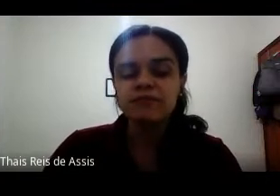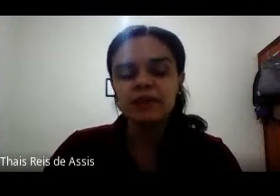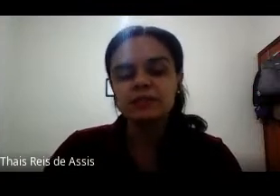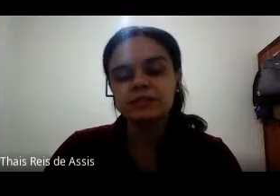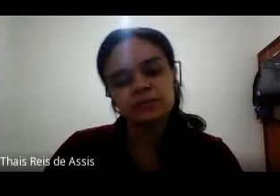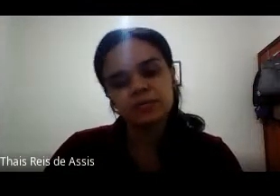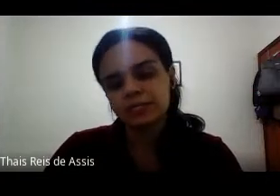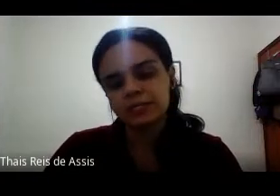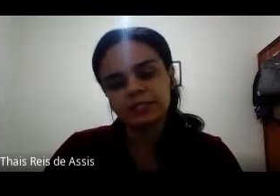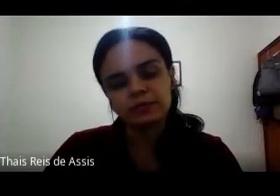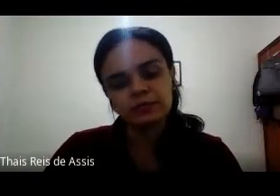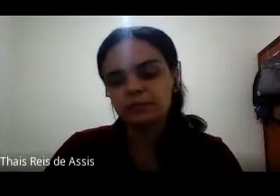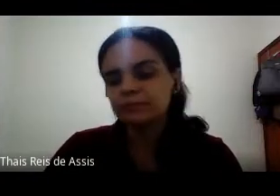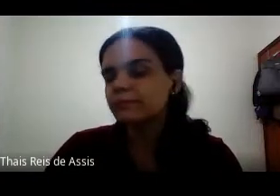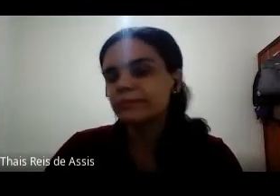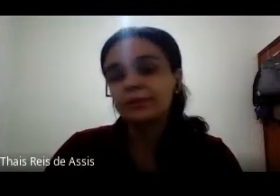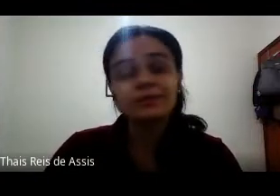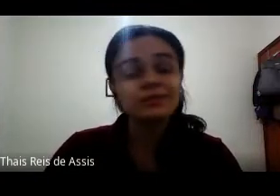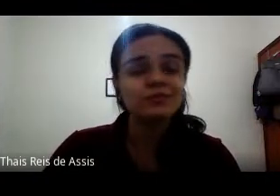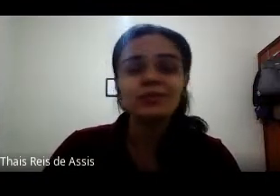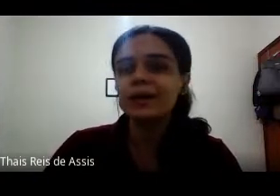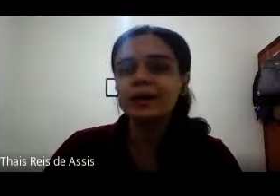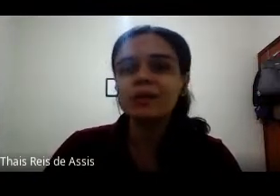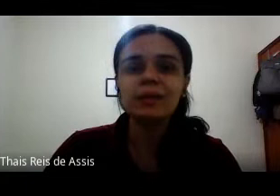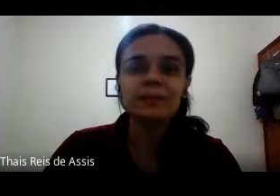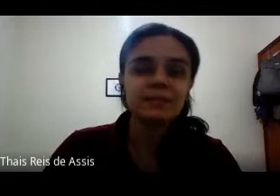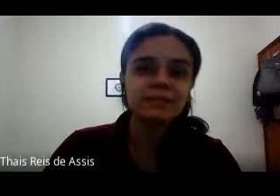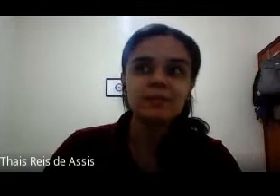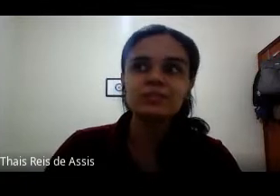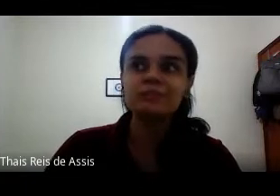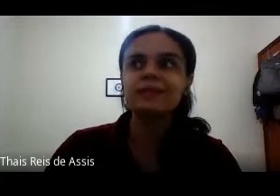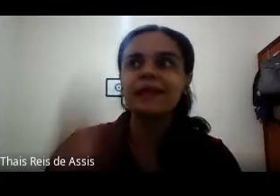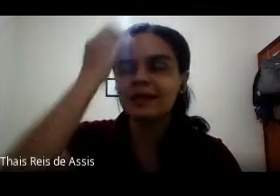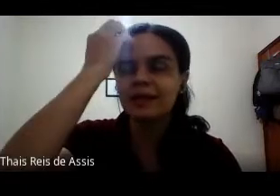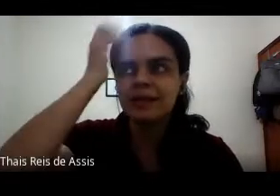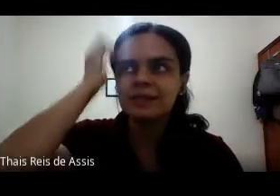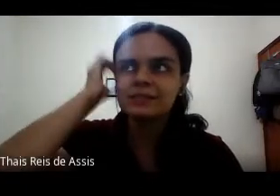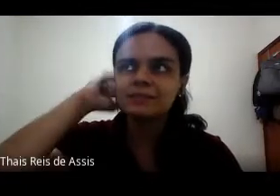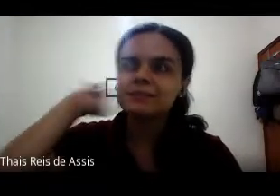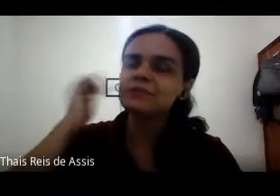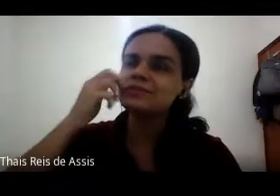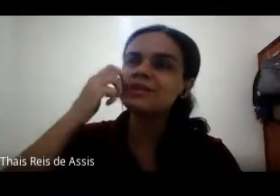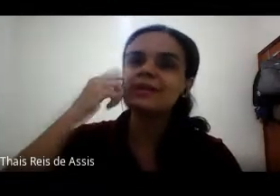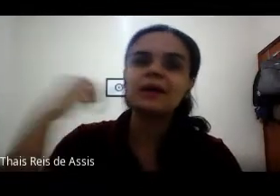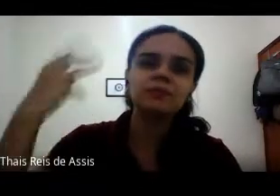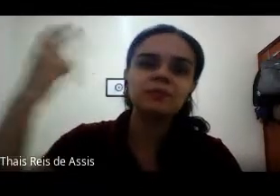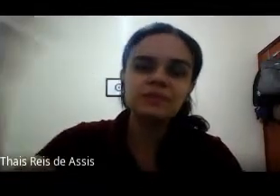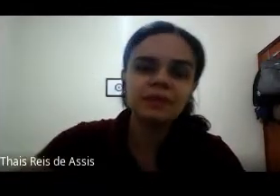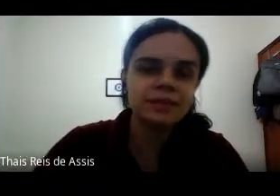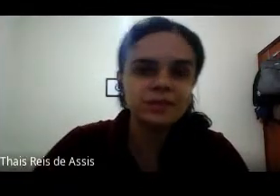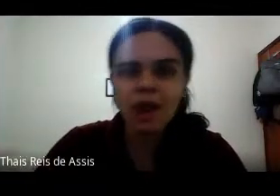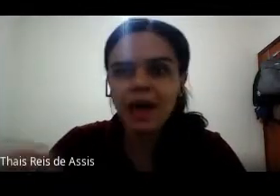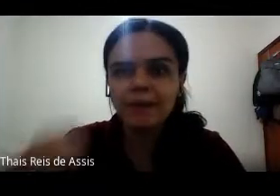você fala, se você anda... Isso tudo é domínio aprender. Você pode não ter... Você é simplesmente genial, um